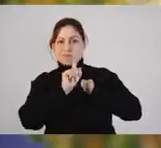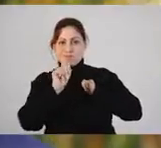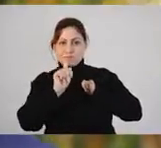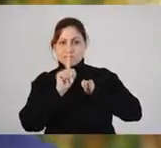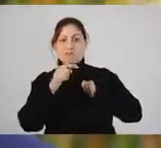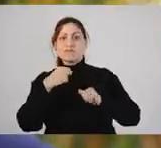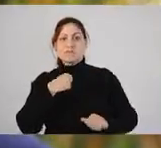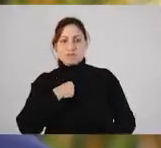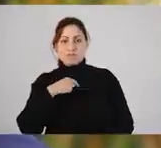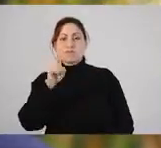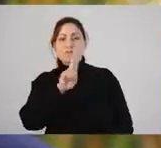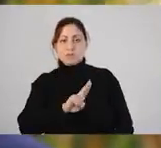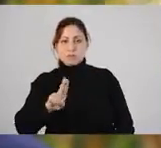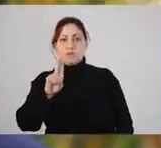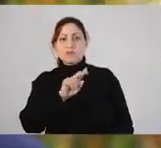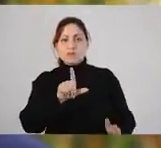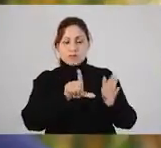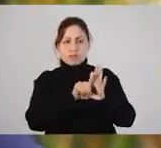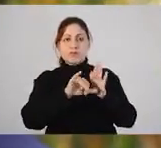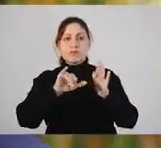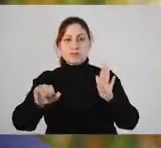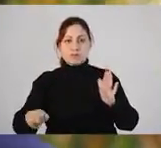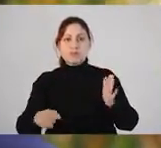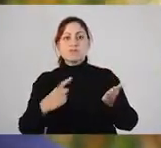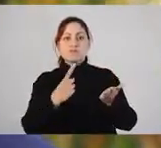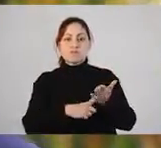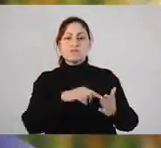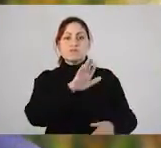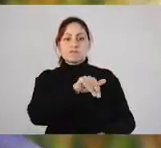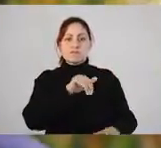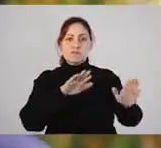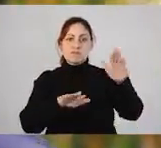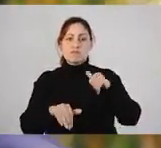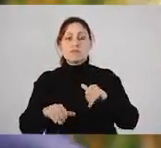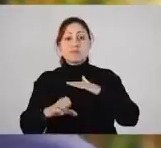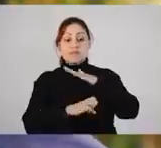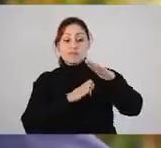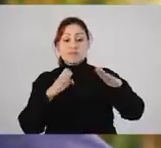diante dessa situação. Vou usar a lei de licitação para contratar direto dos